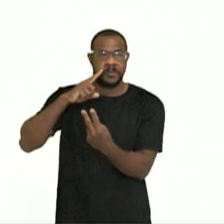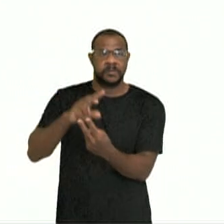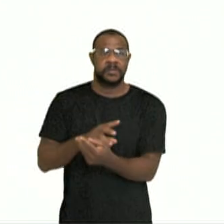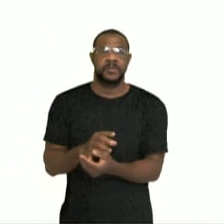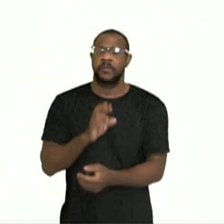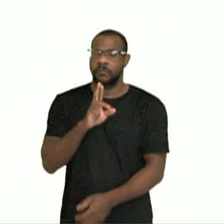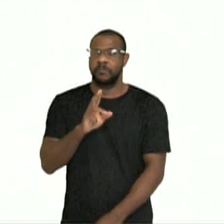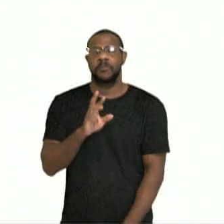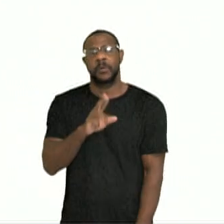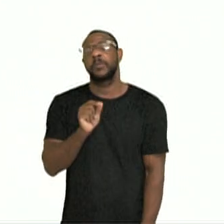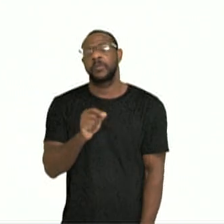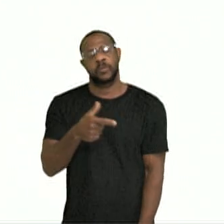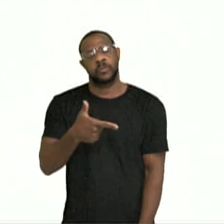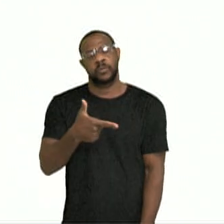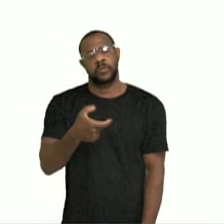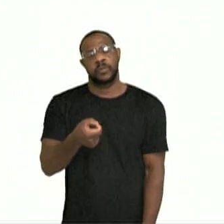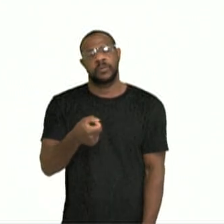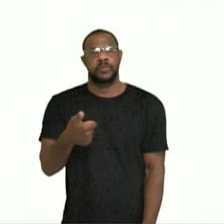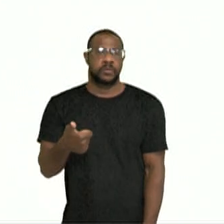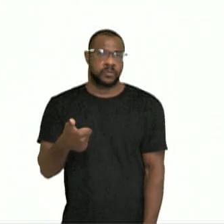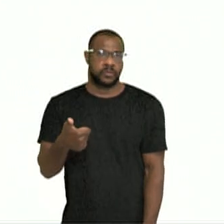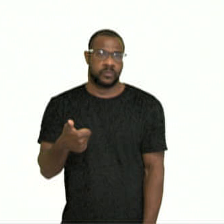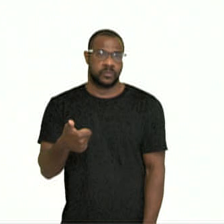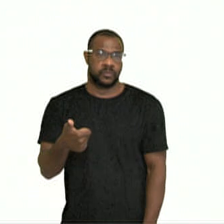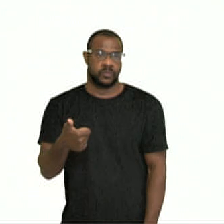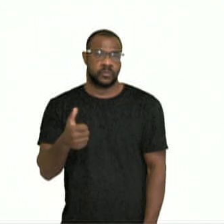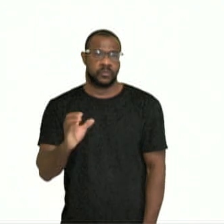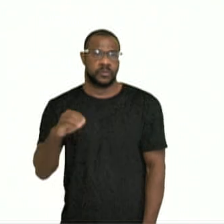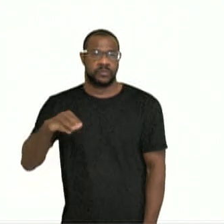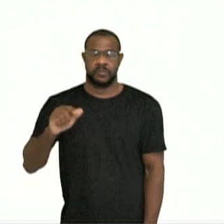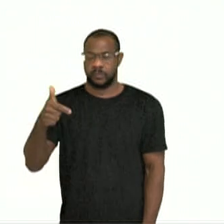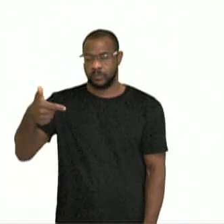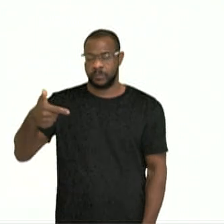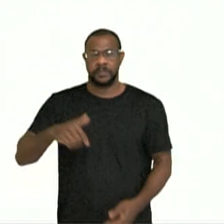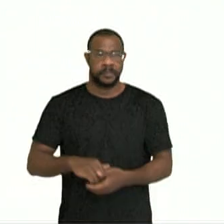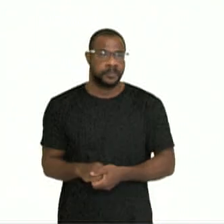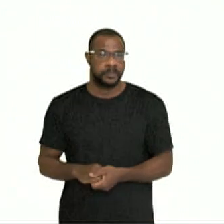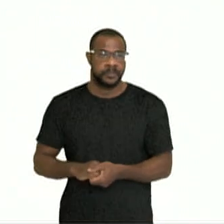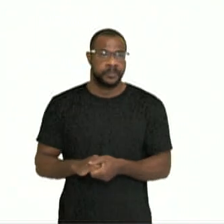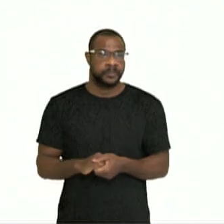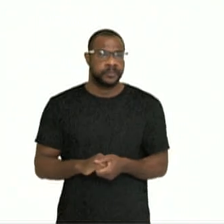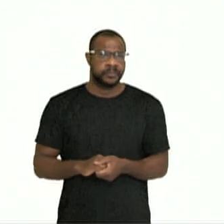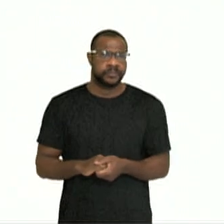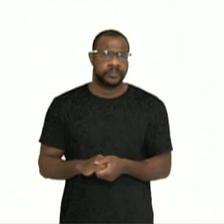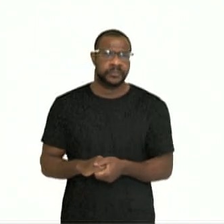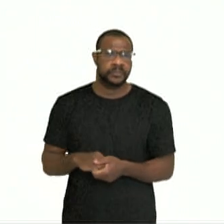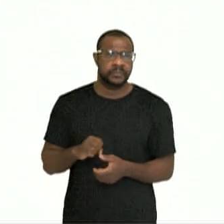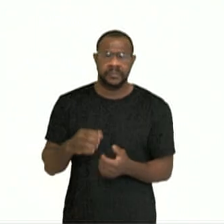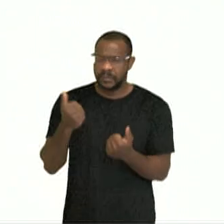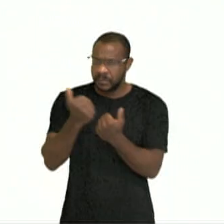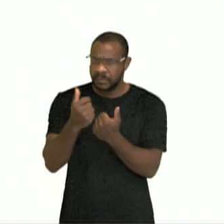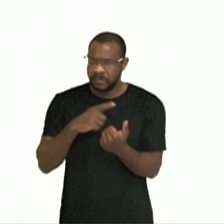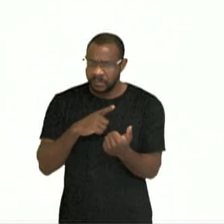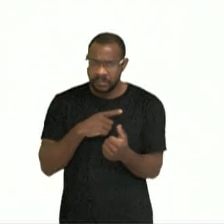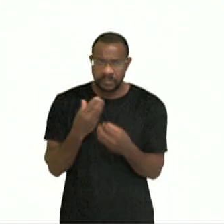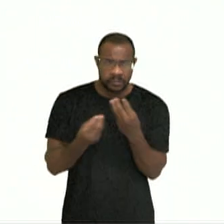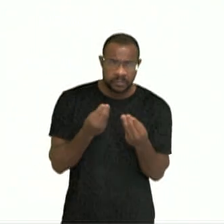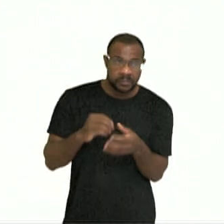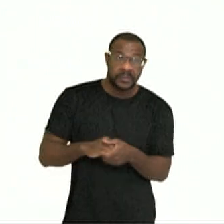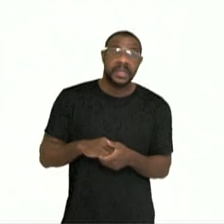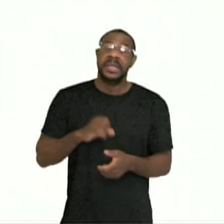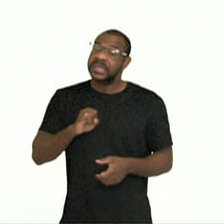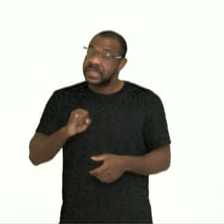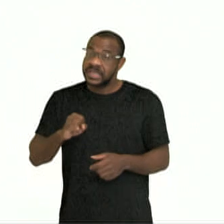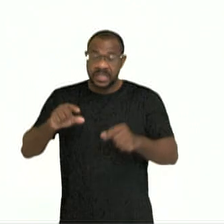201 centímetros cúbicos. Ah, quando que eu devo e quando eu não devo substituir, professor? Depende. Se o problema dá o valor de